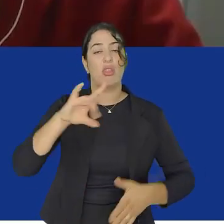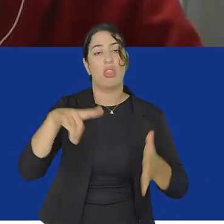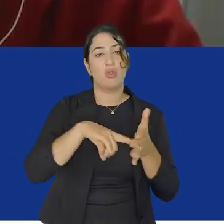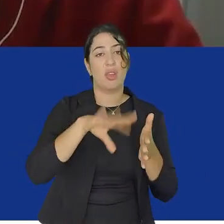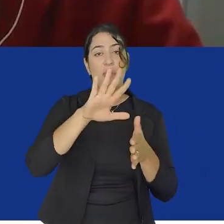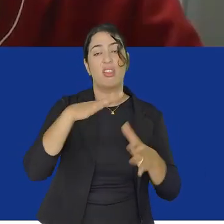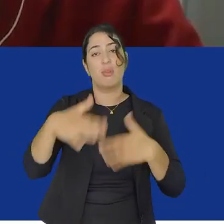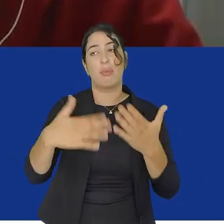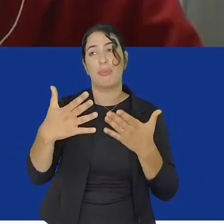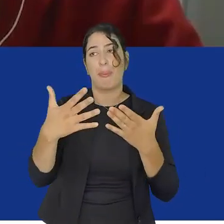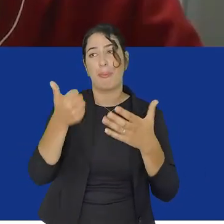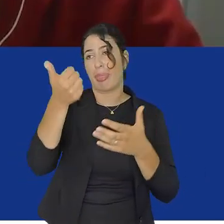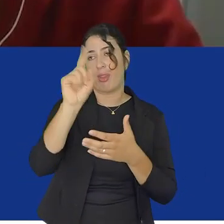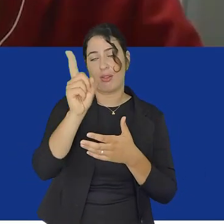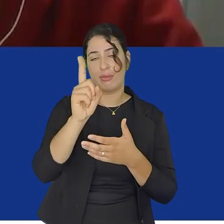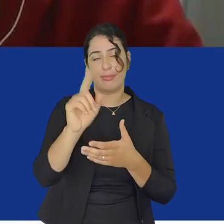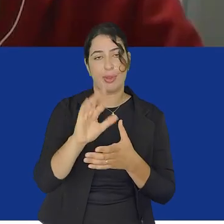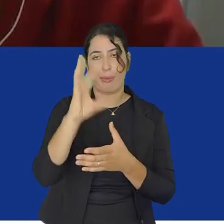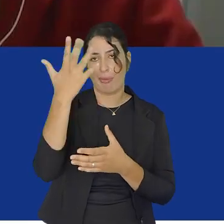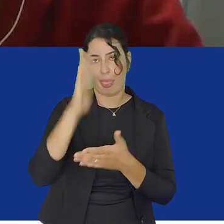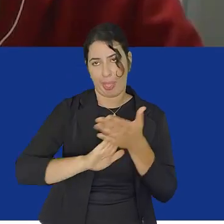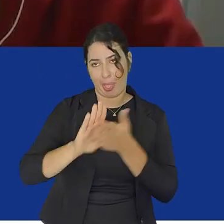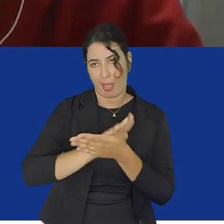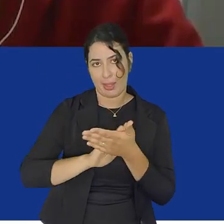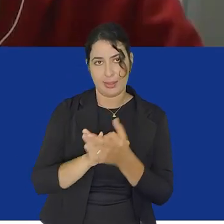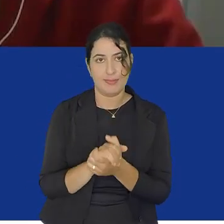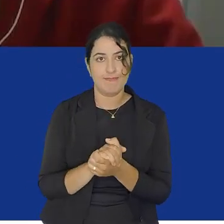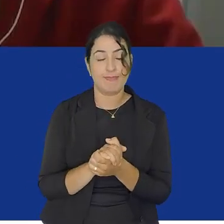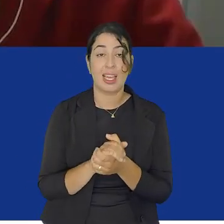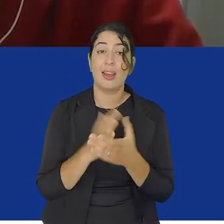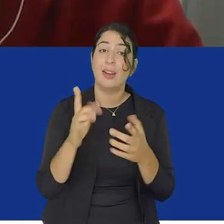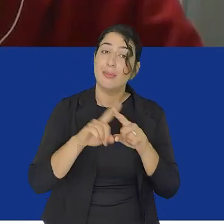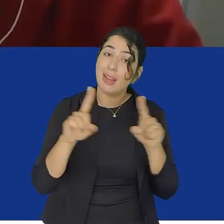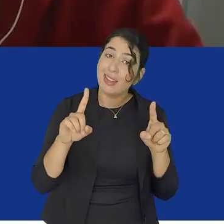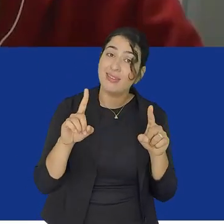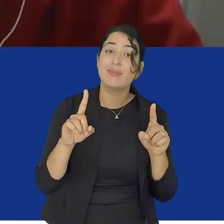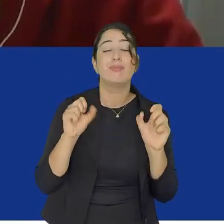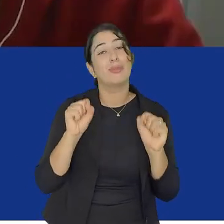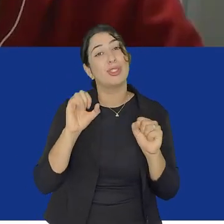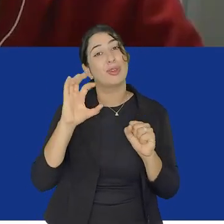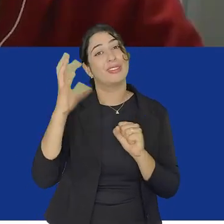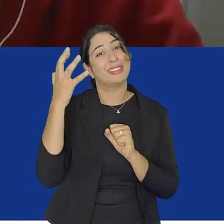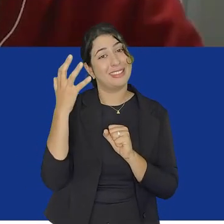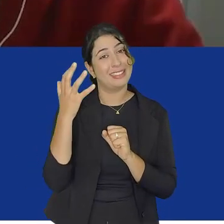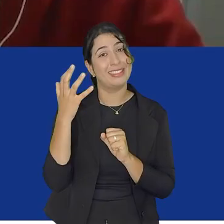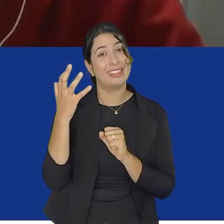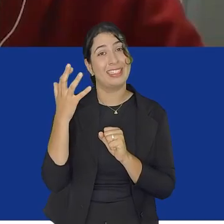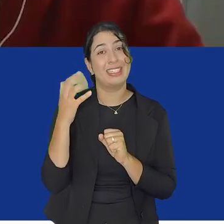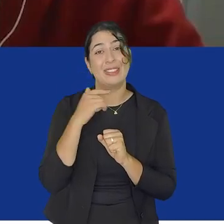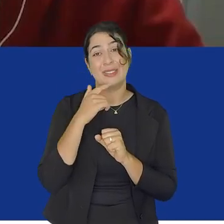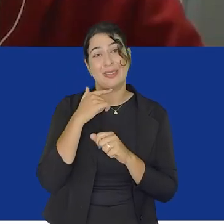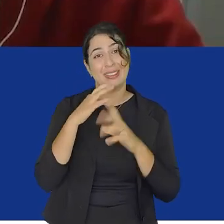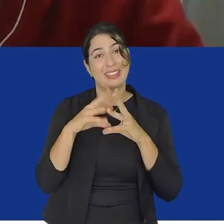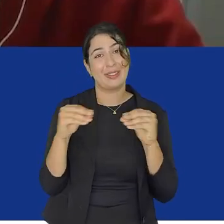ajuda? Talvez tenham situações que não sejam possíveis de serem resolvidas mesmo, porque o assédio é um fenômeno